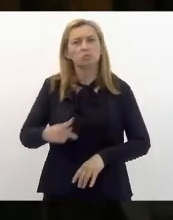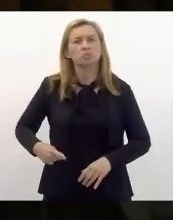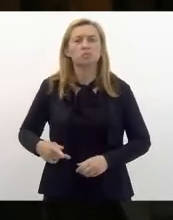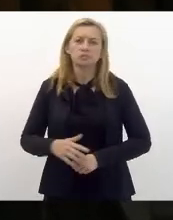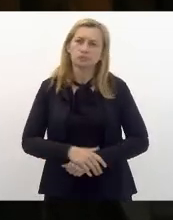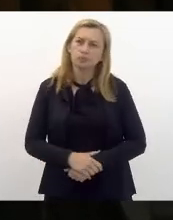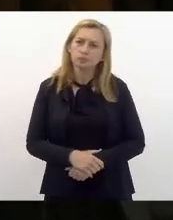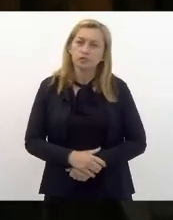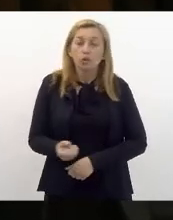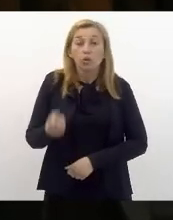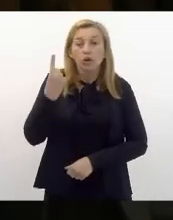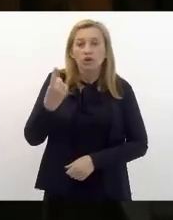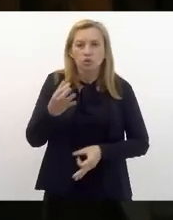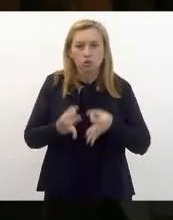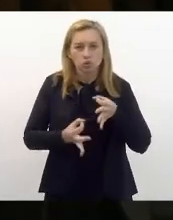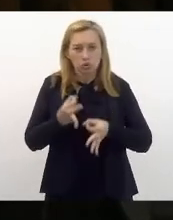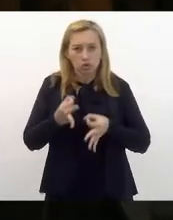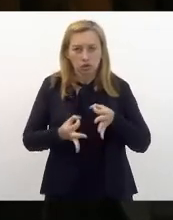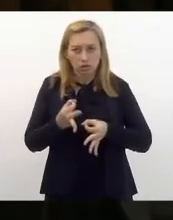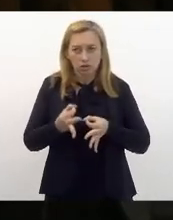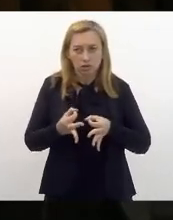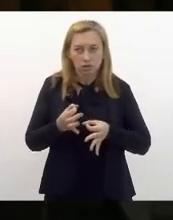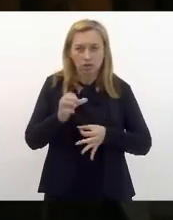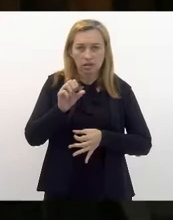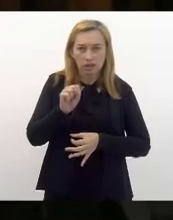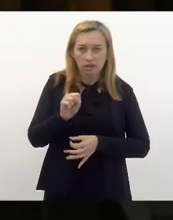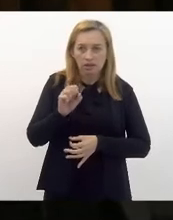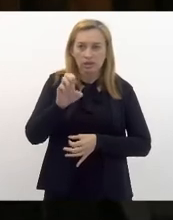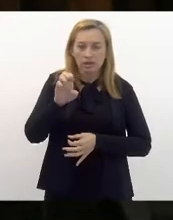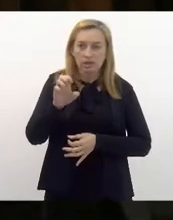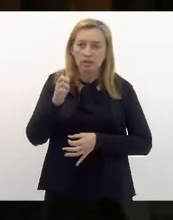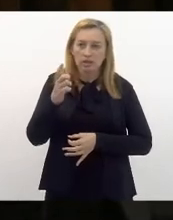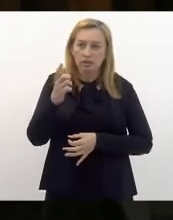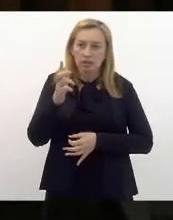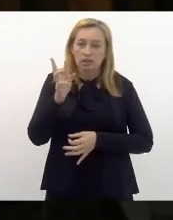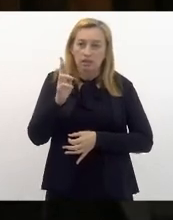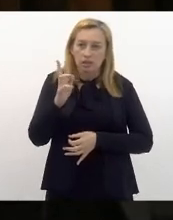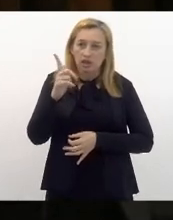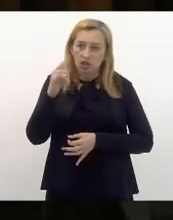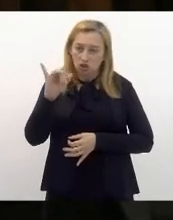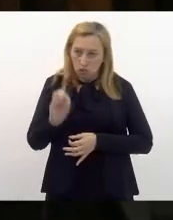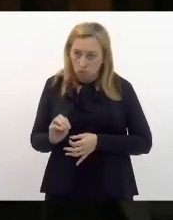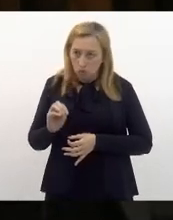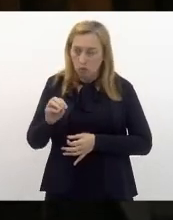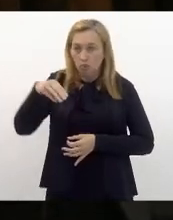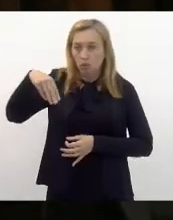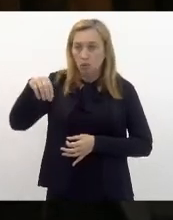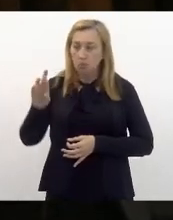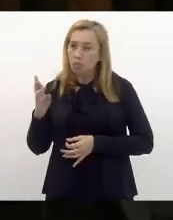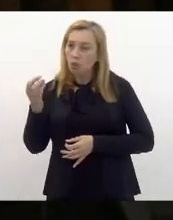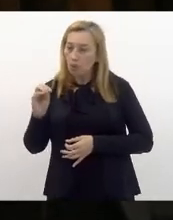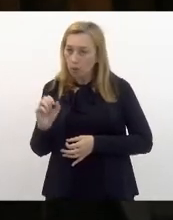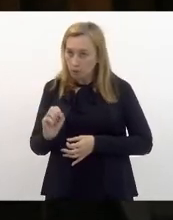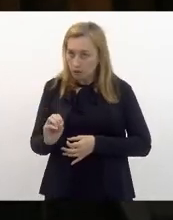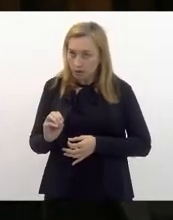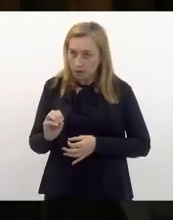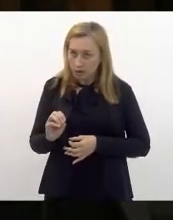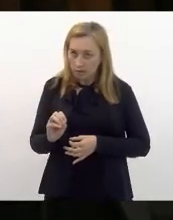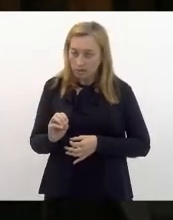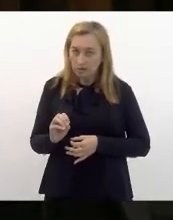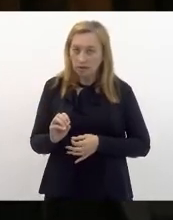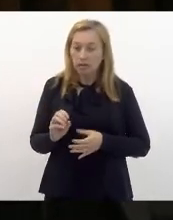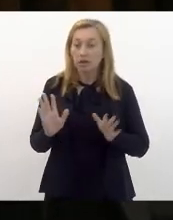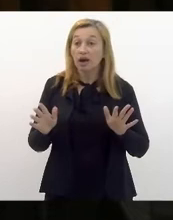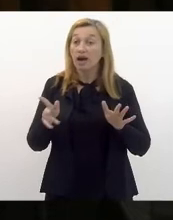e o e Juiz Sérgio moro se lançou pelo menos o